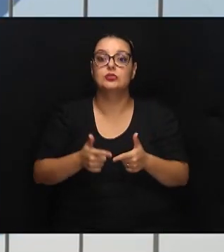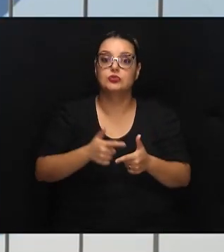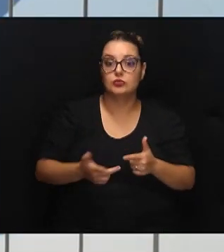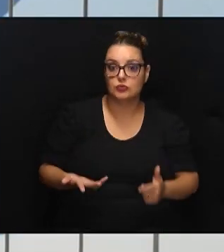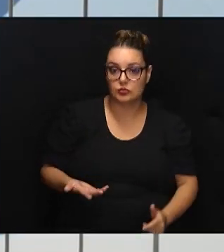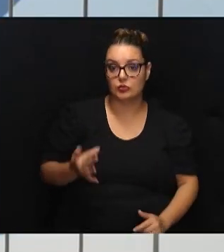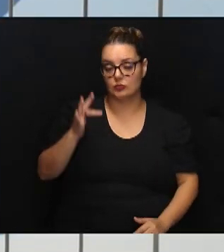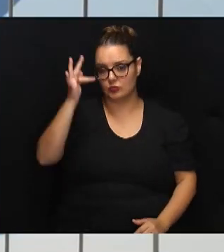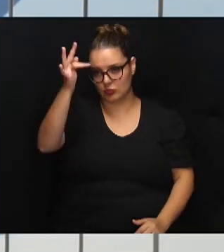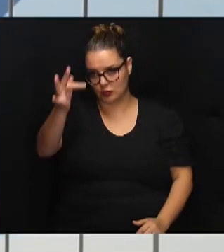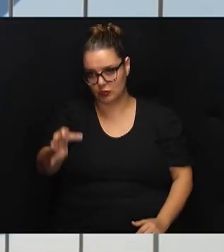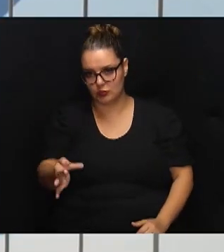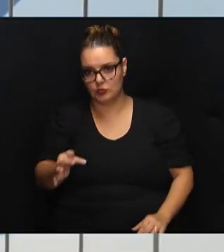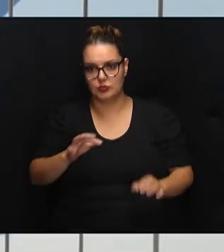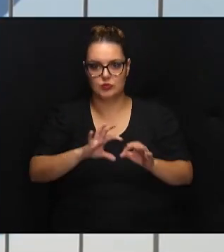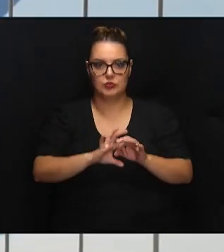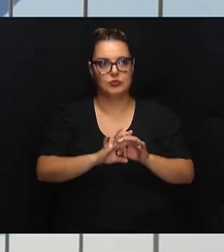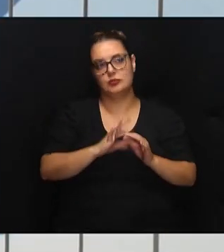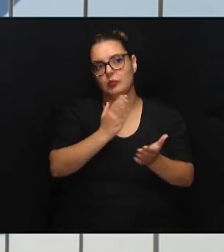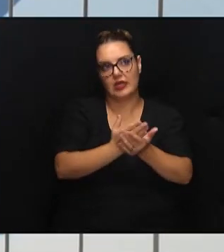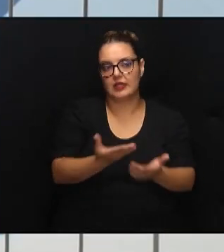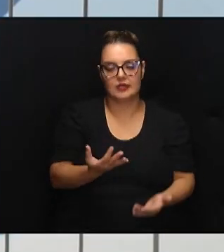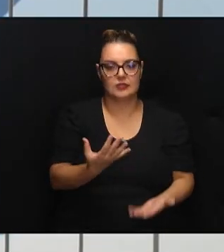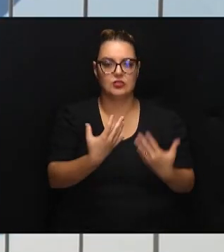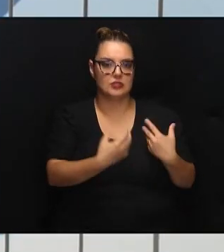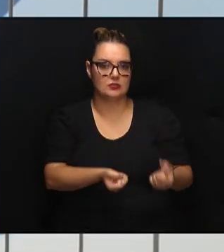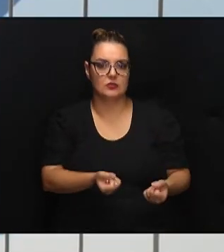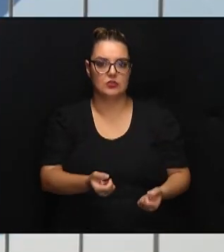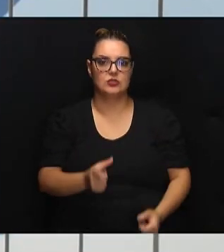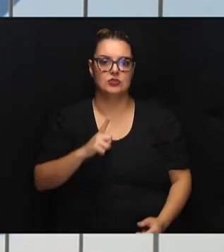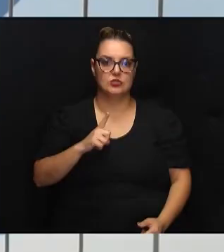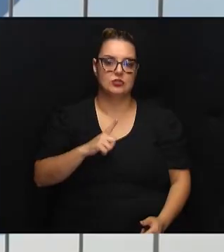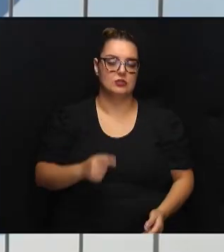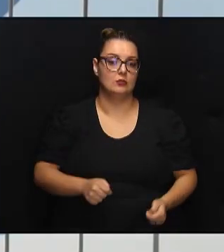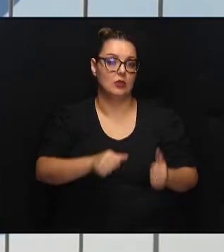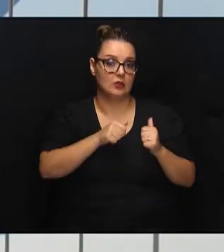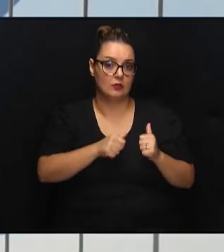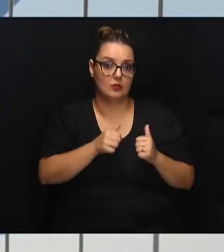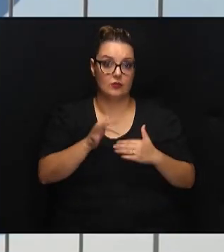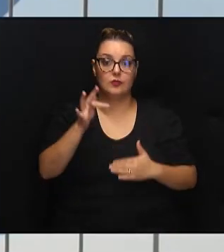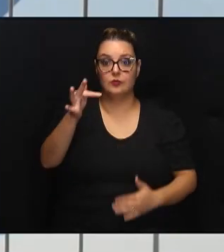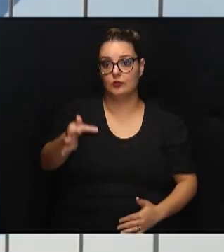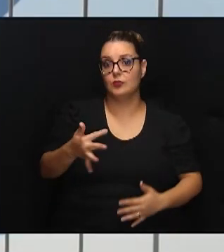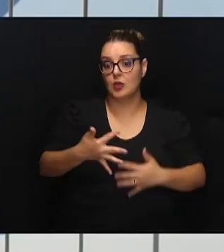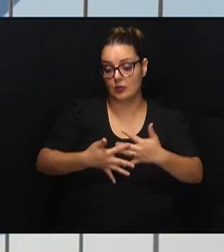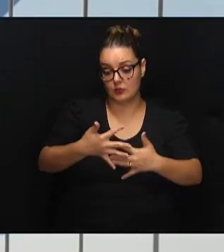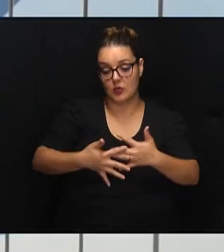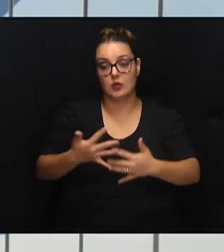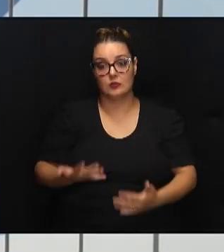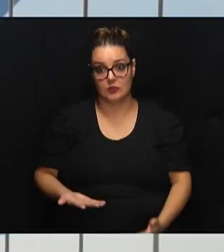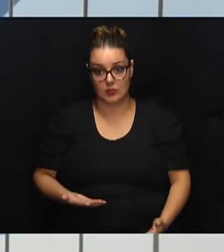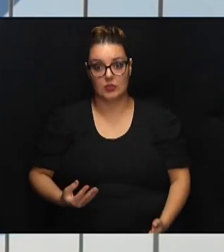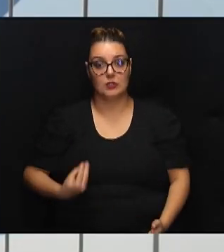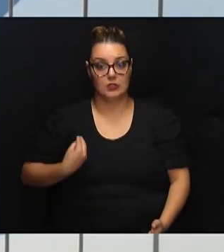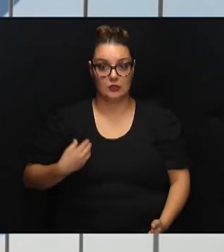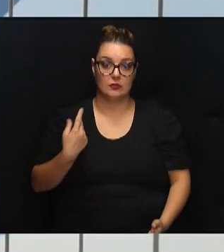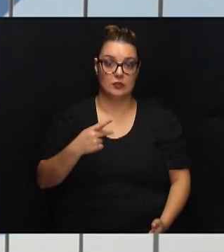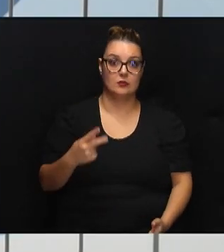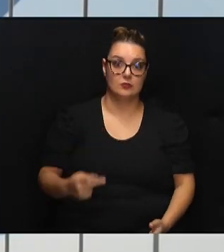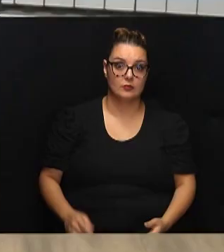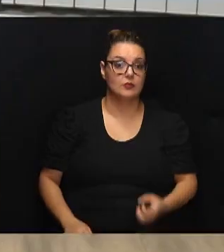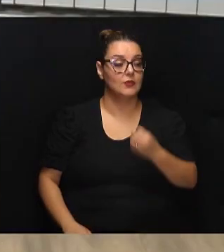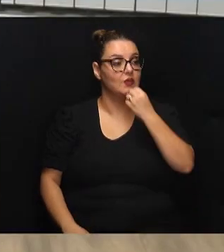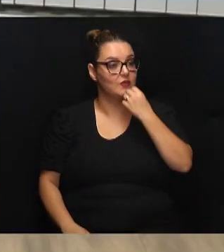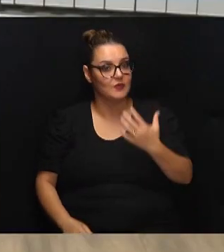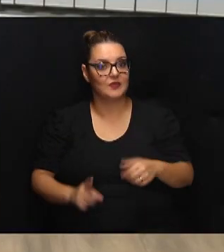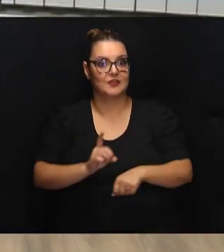futuro, de deixar de ganhar, de ter benefícios futuro que pode atrapalhar muito na vida deles. Muito bem,